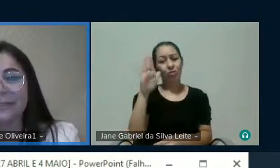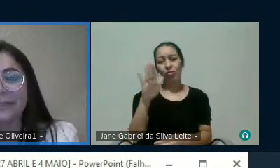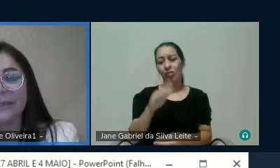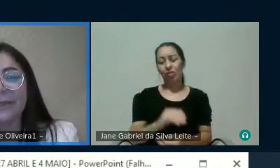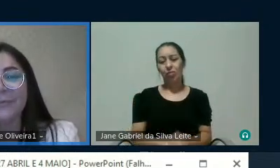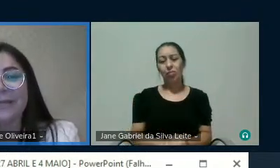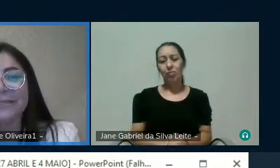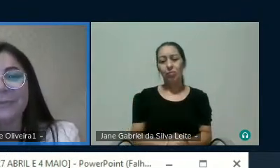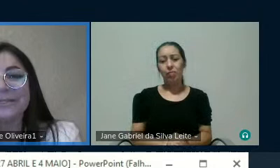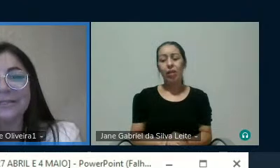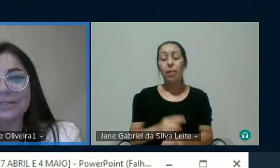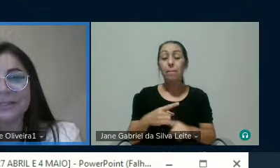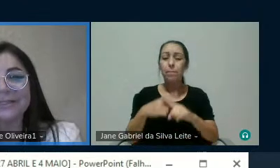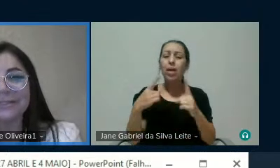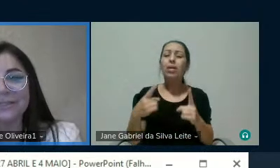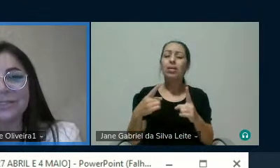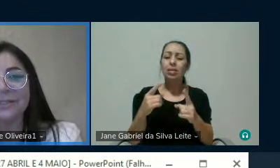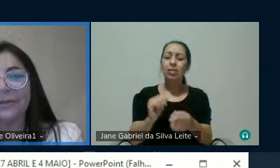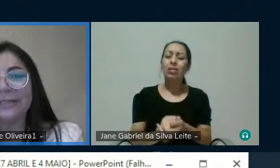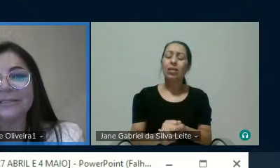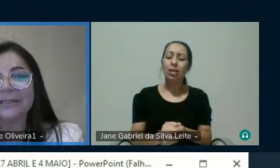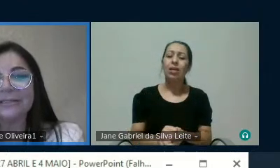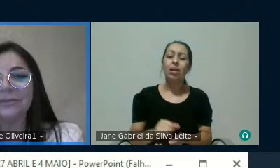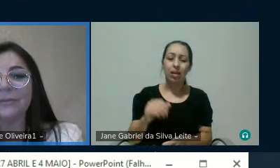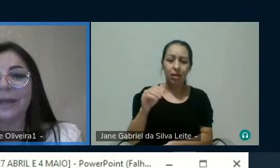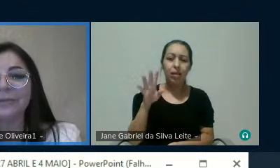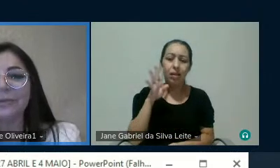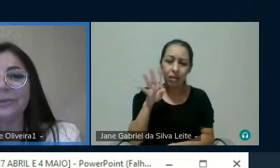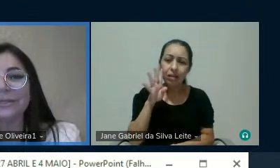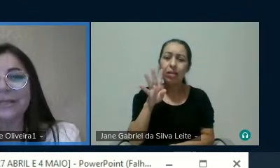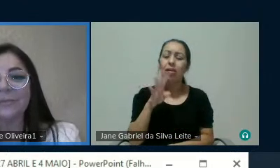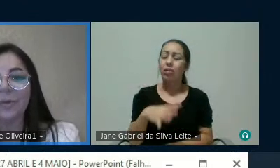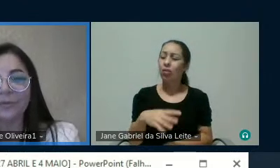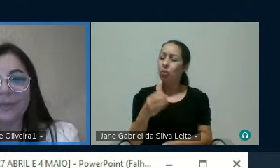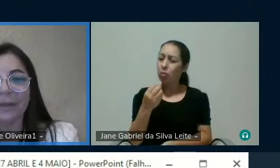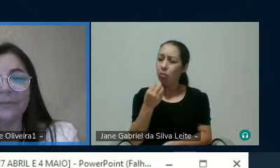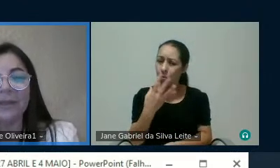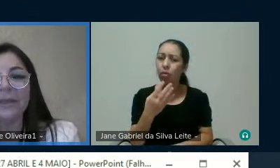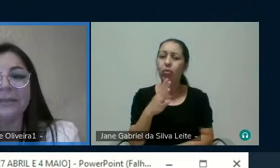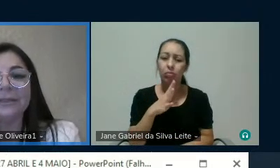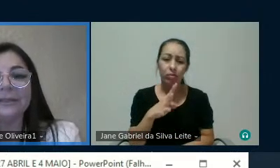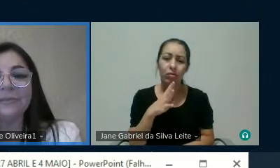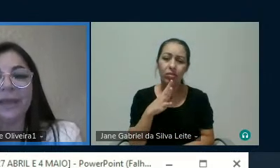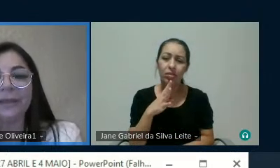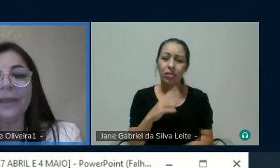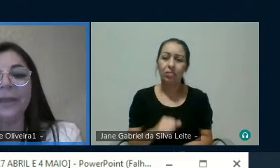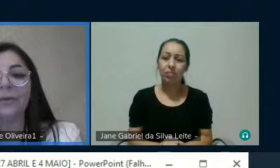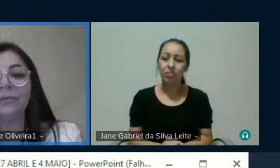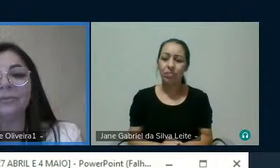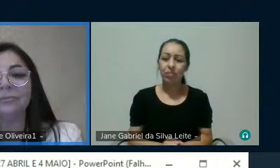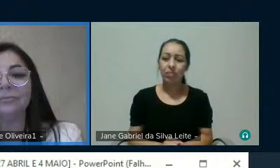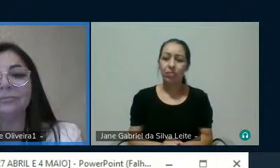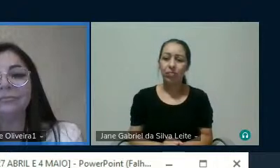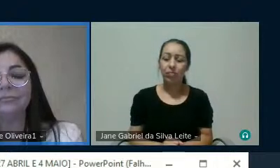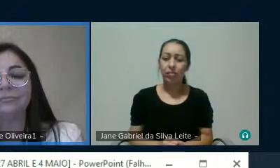informação ainda. Mas é bastante interessante conhecer assim, o trabalho do Lucas Ramon, tá? Que também